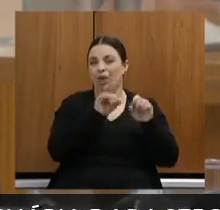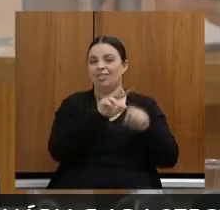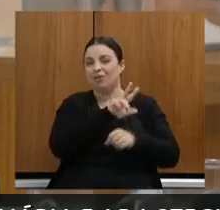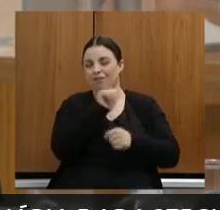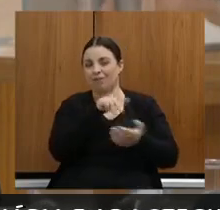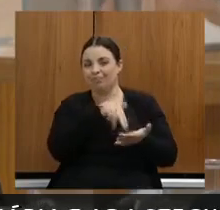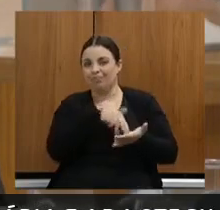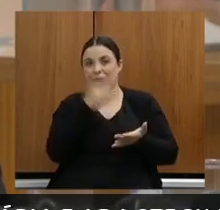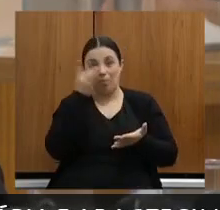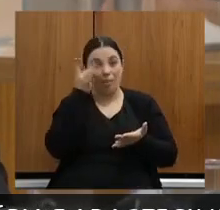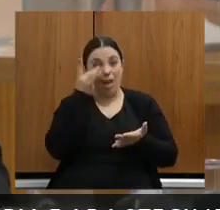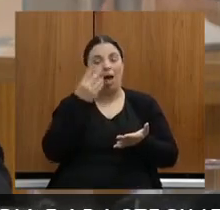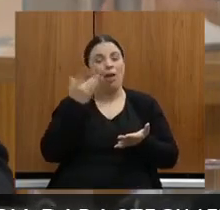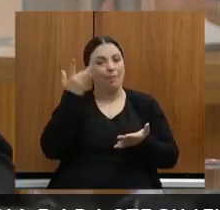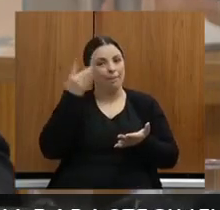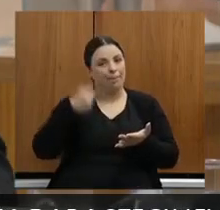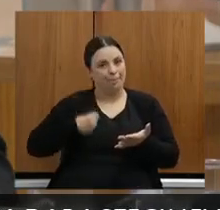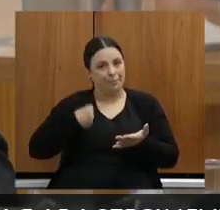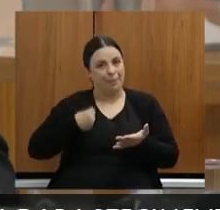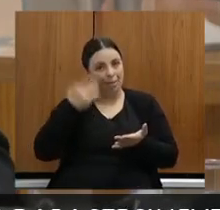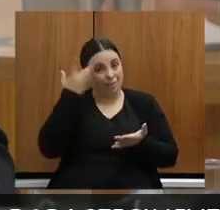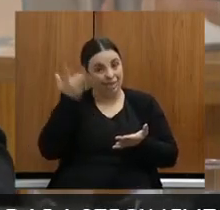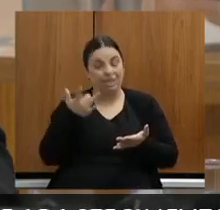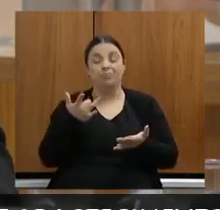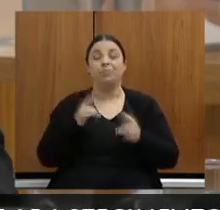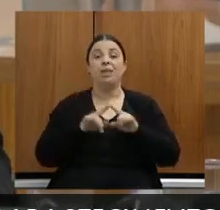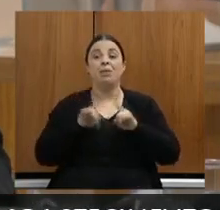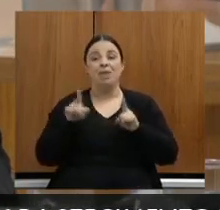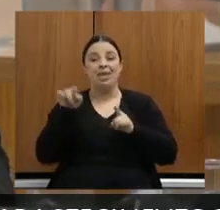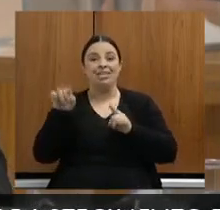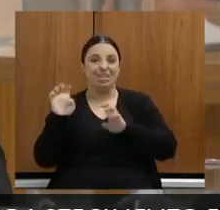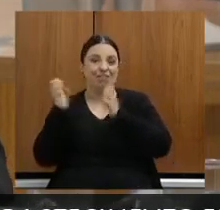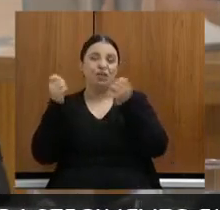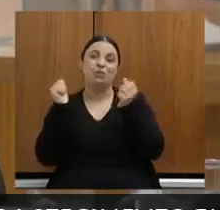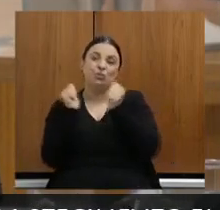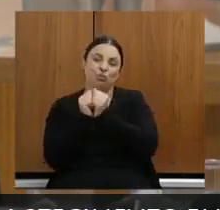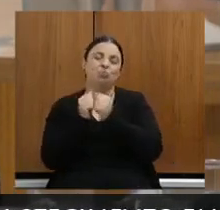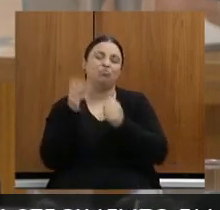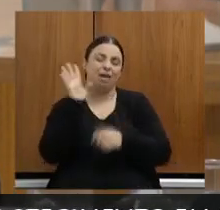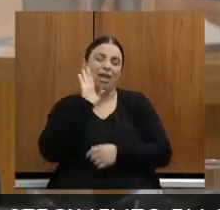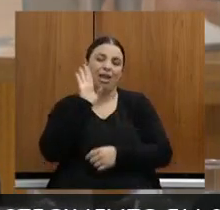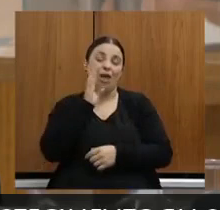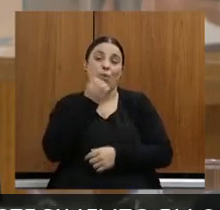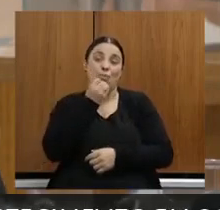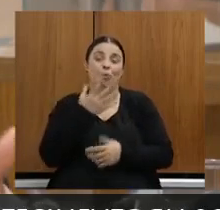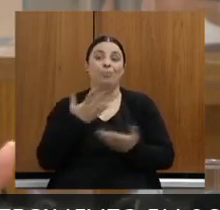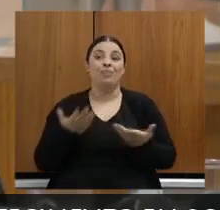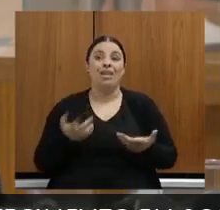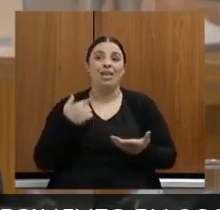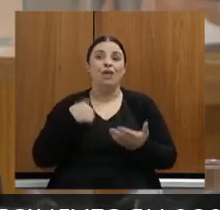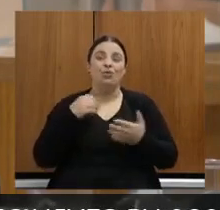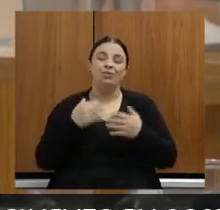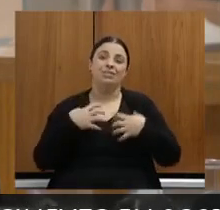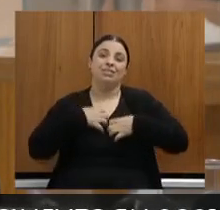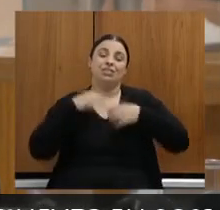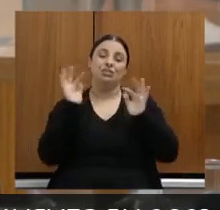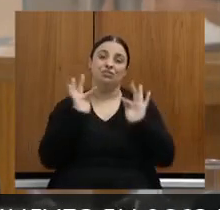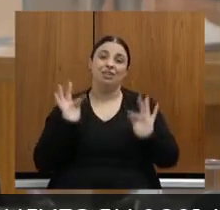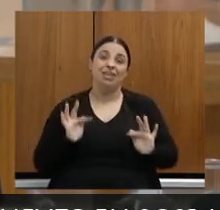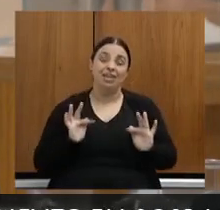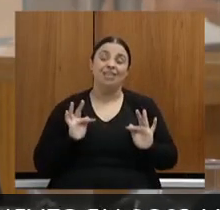acontecendo daquele voto que vem a mais que o resultado está chegando lá na ponta da é quando